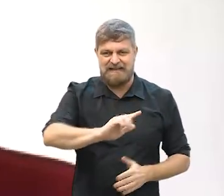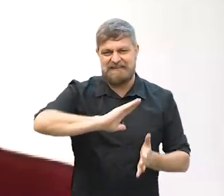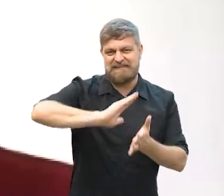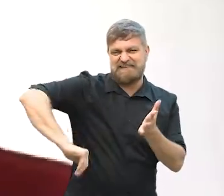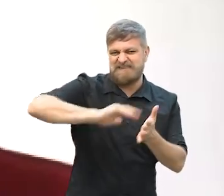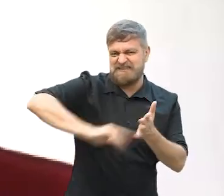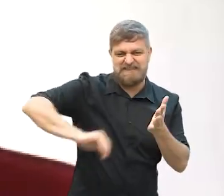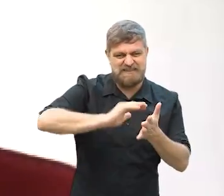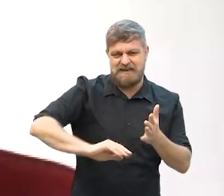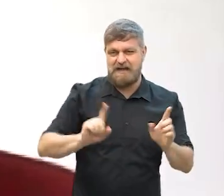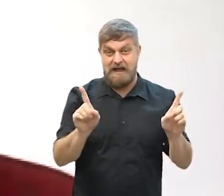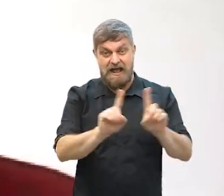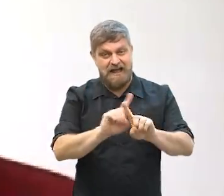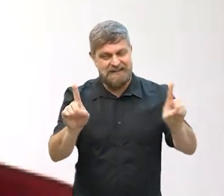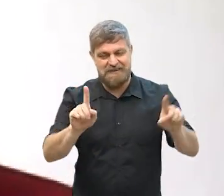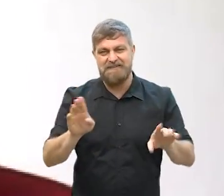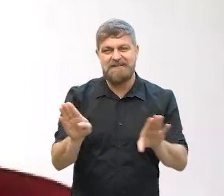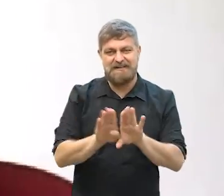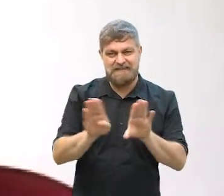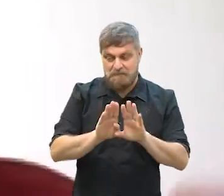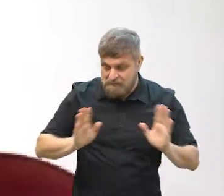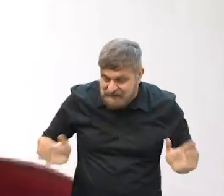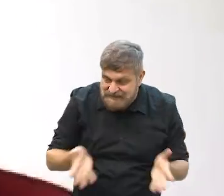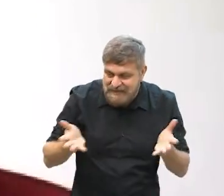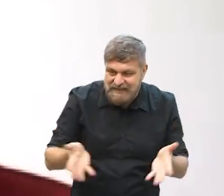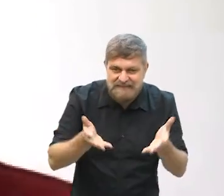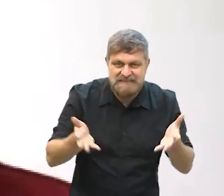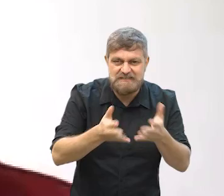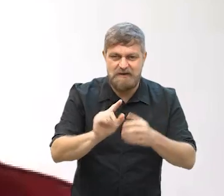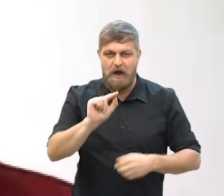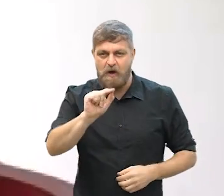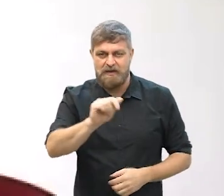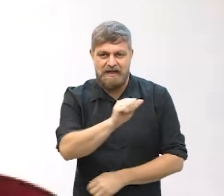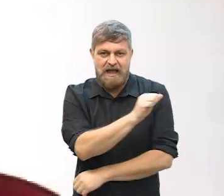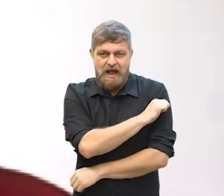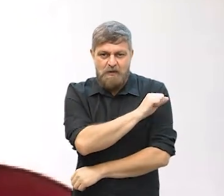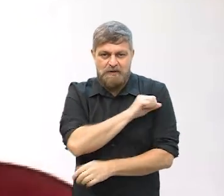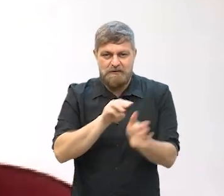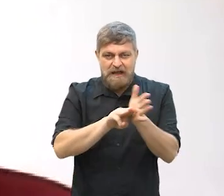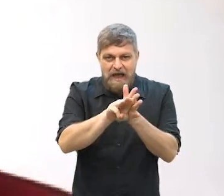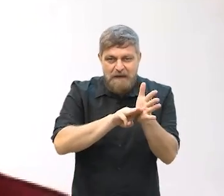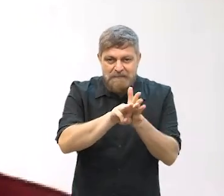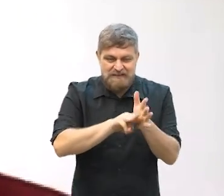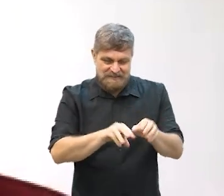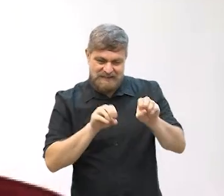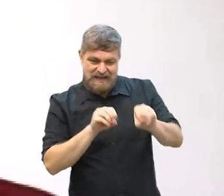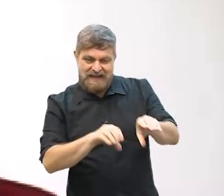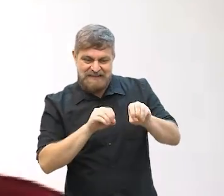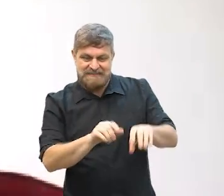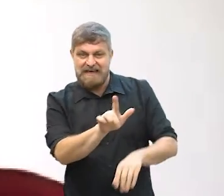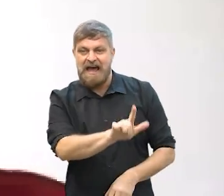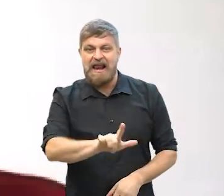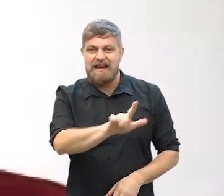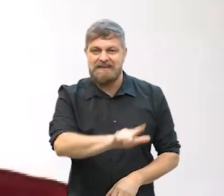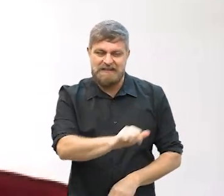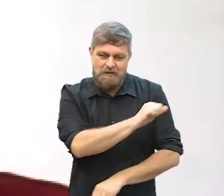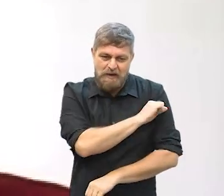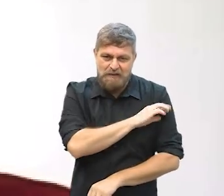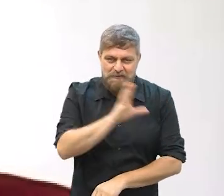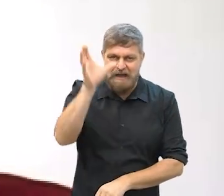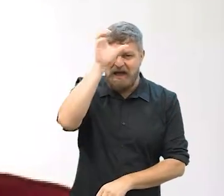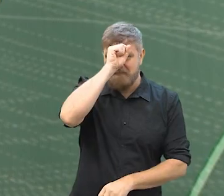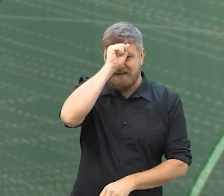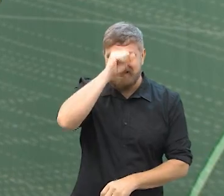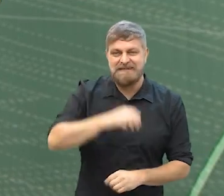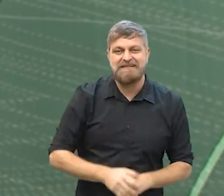literatura canônica da sala de aula, mas sim incentivarmos a metodologia de ensino da literatura. Então